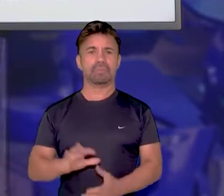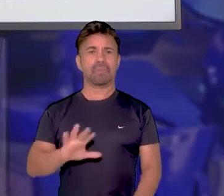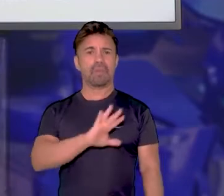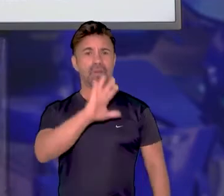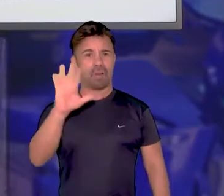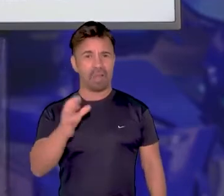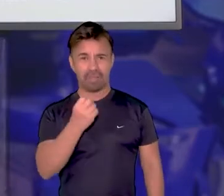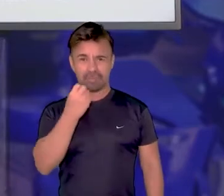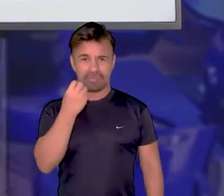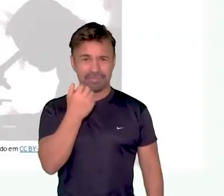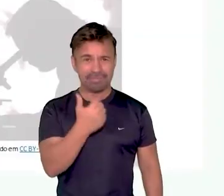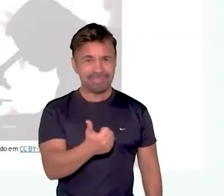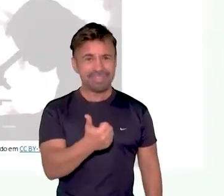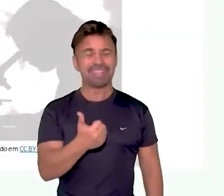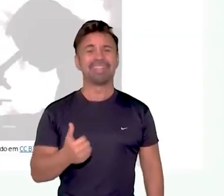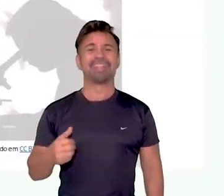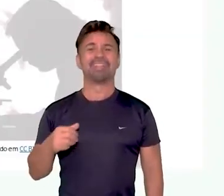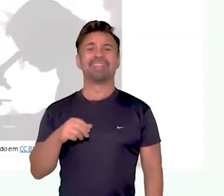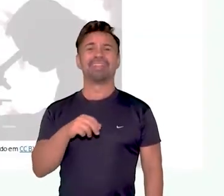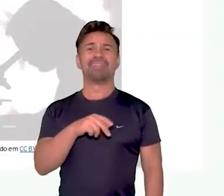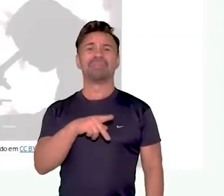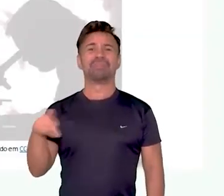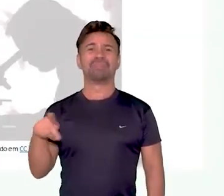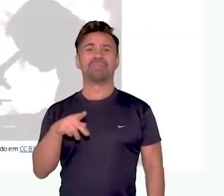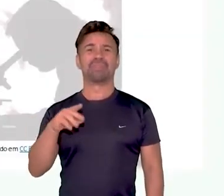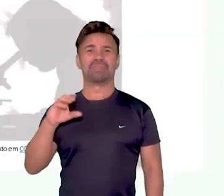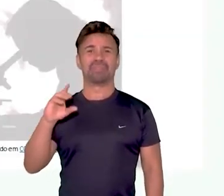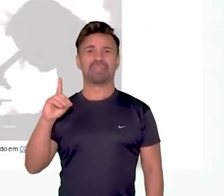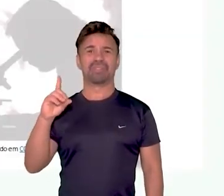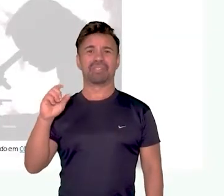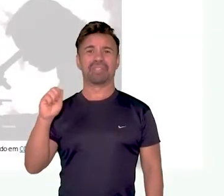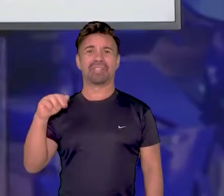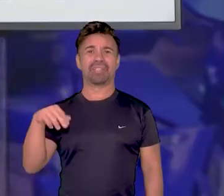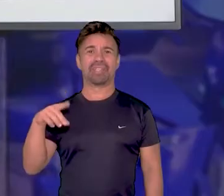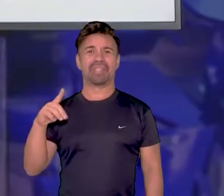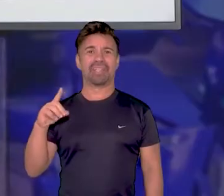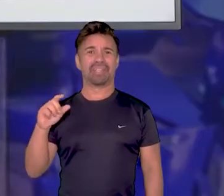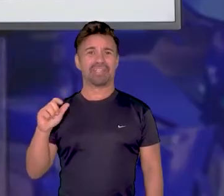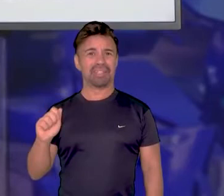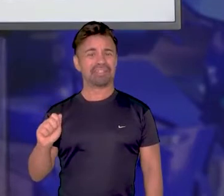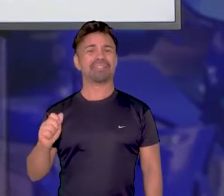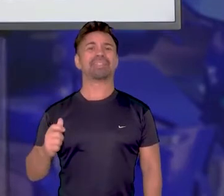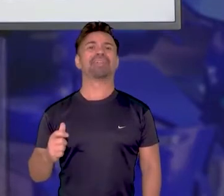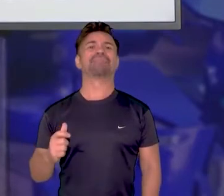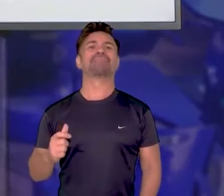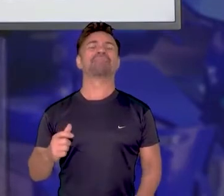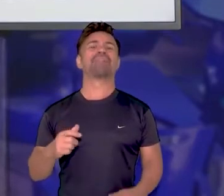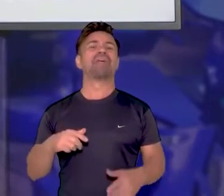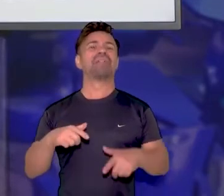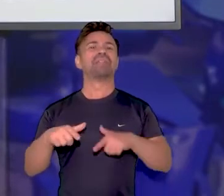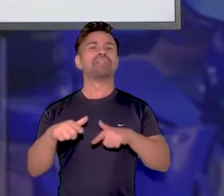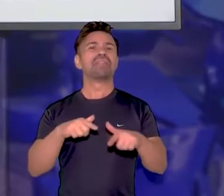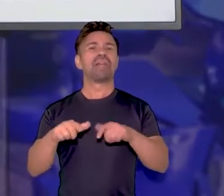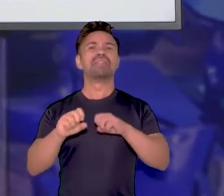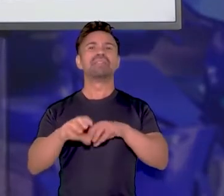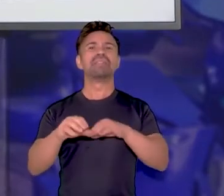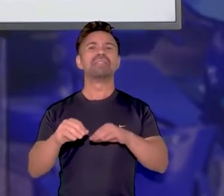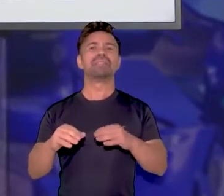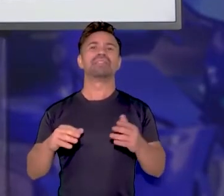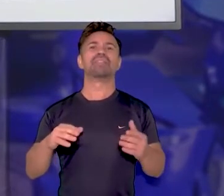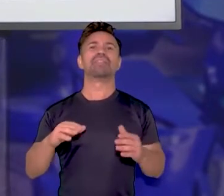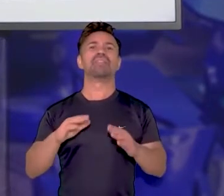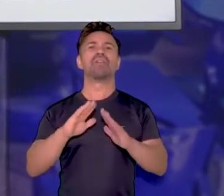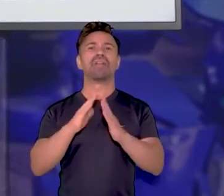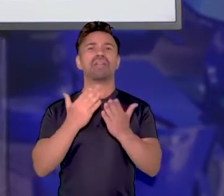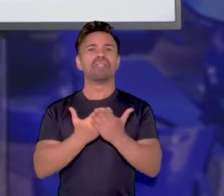o Olá meninas Tudo bem Me chama o professor dando Alessandro matemática na rede pública e privada de nosso município e